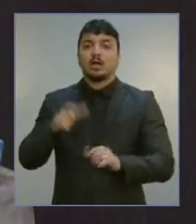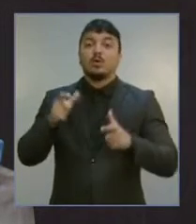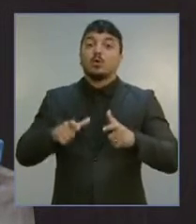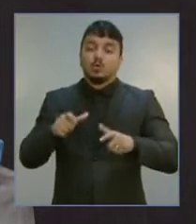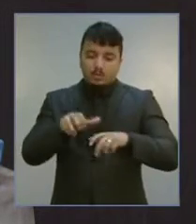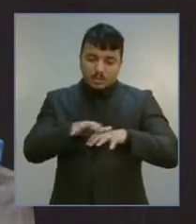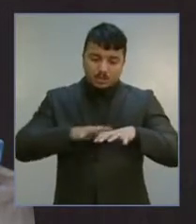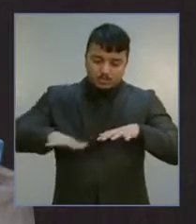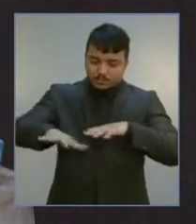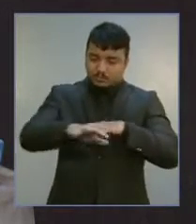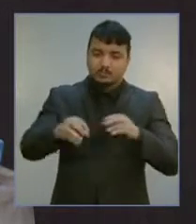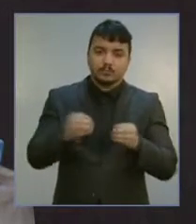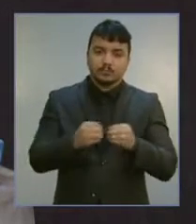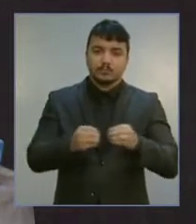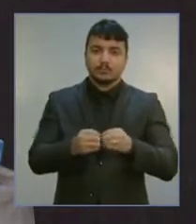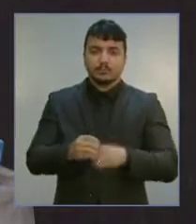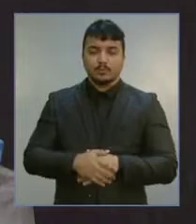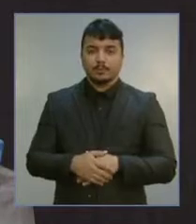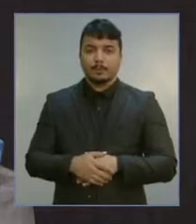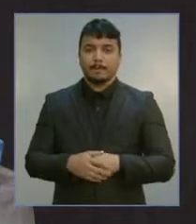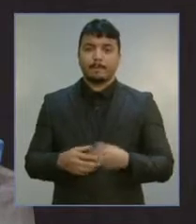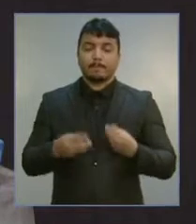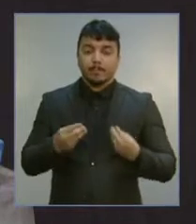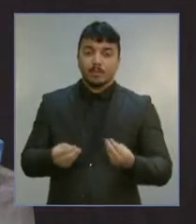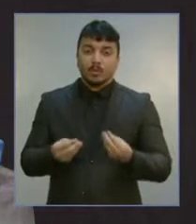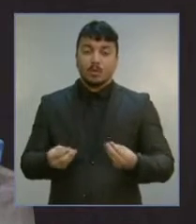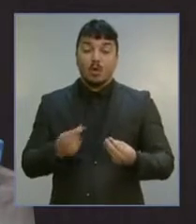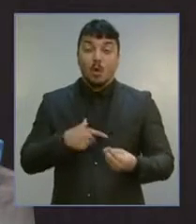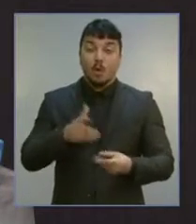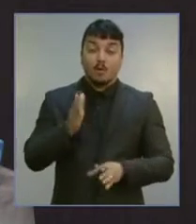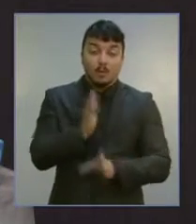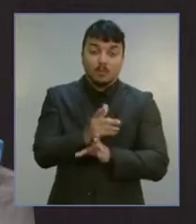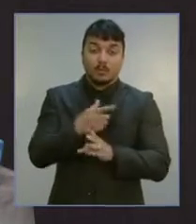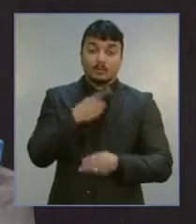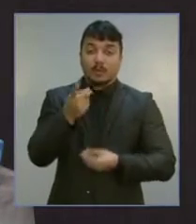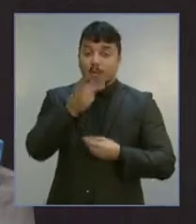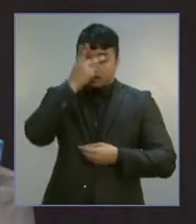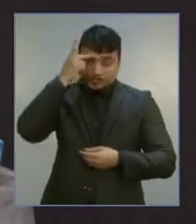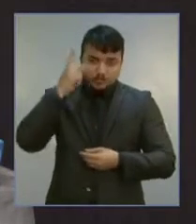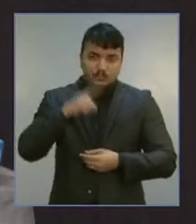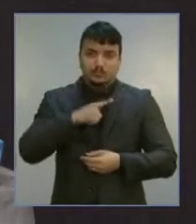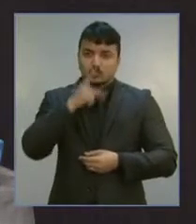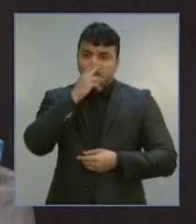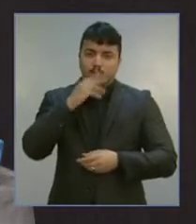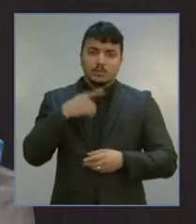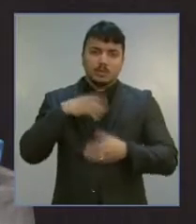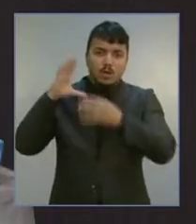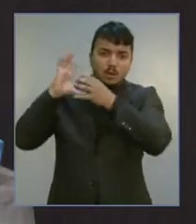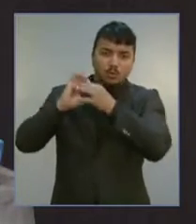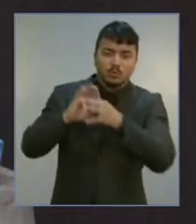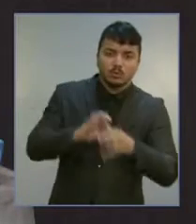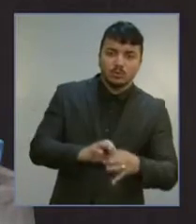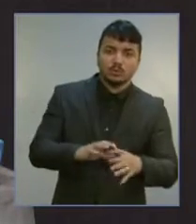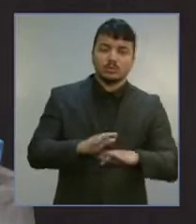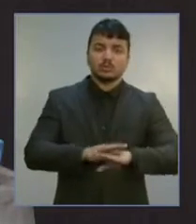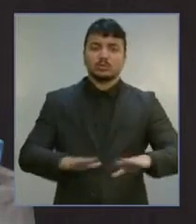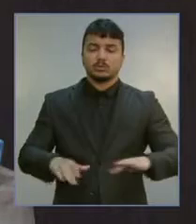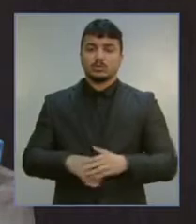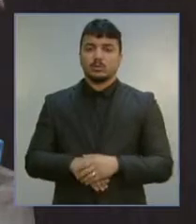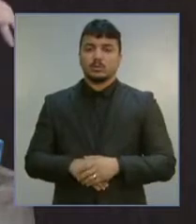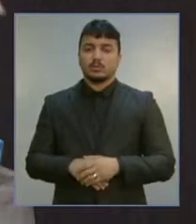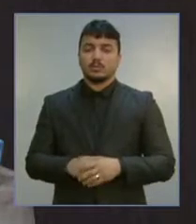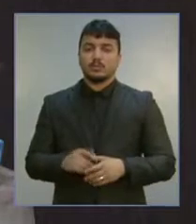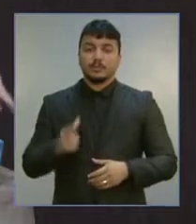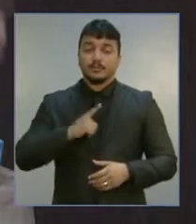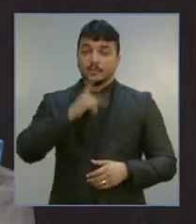metropolitana como pode um gestor diante deste contexto já que ele não